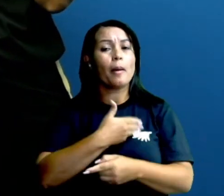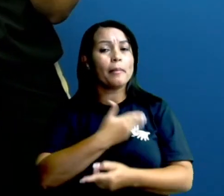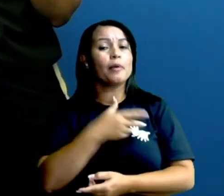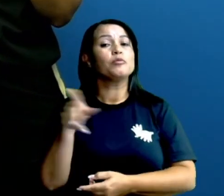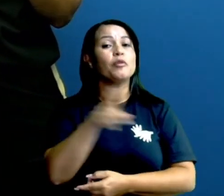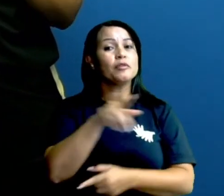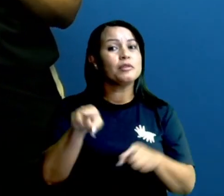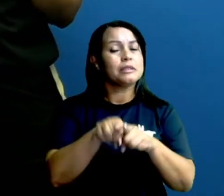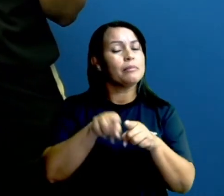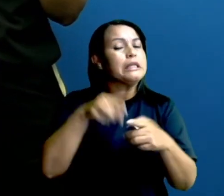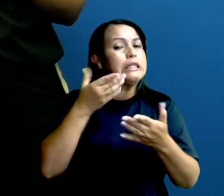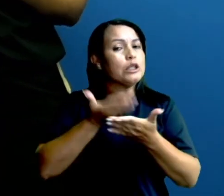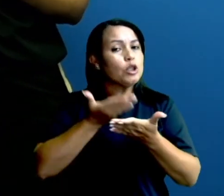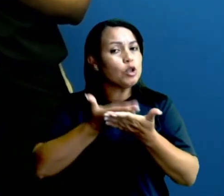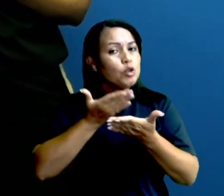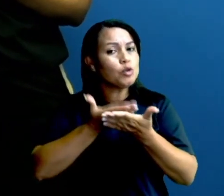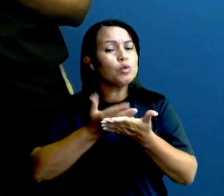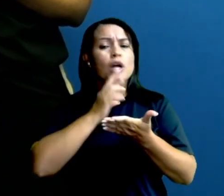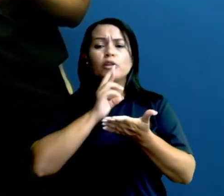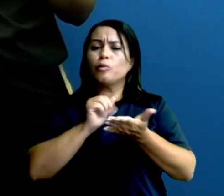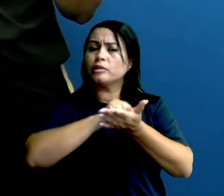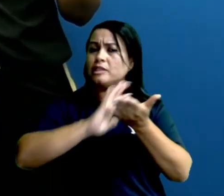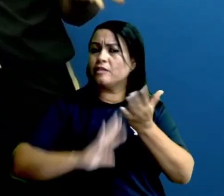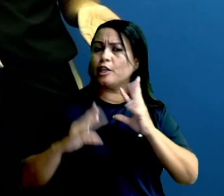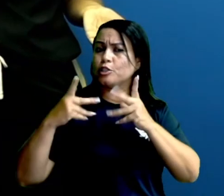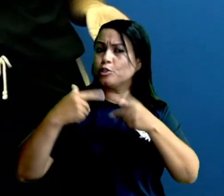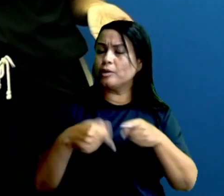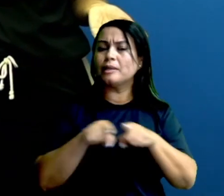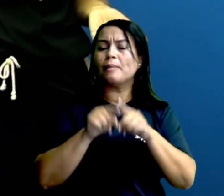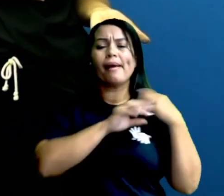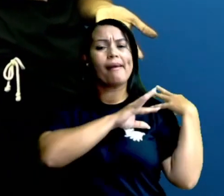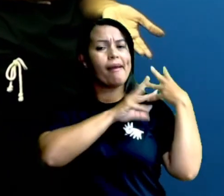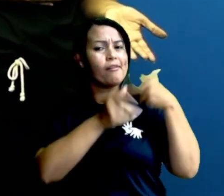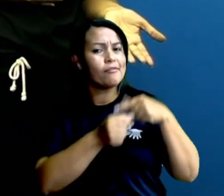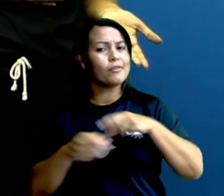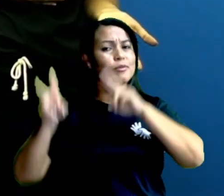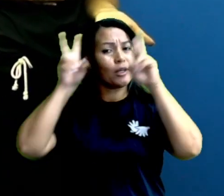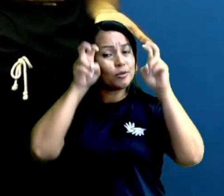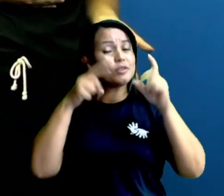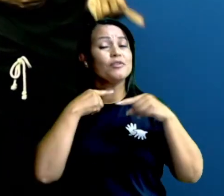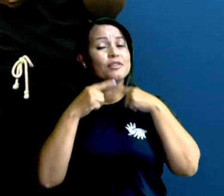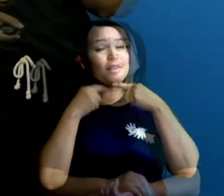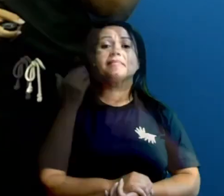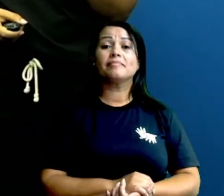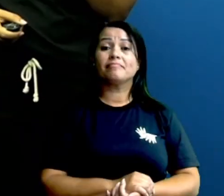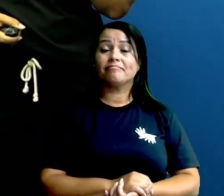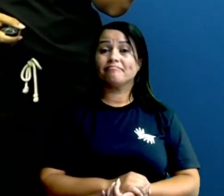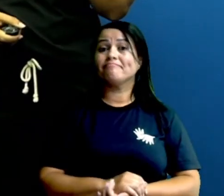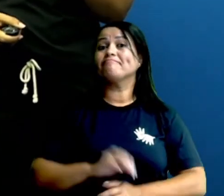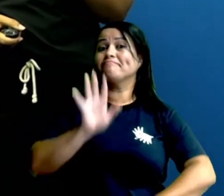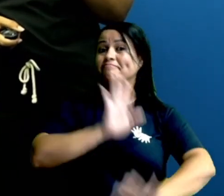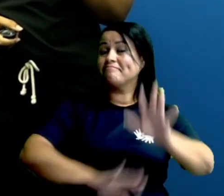professoras, estudem, façam todos os exercícios e revisem o assunto se vocês tiverem dúvidas.